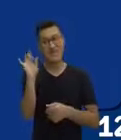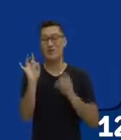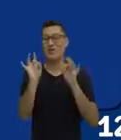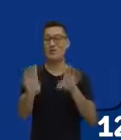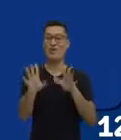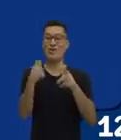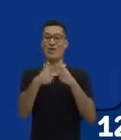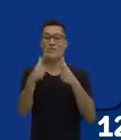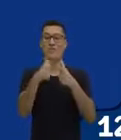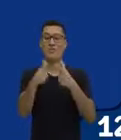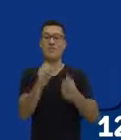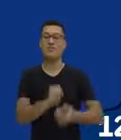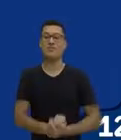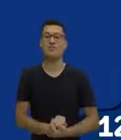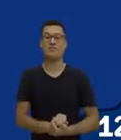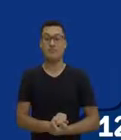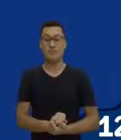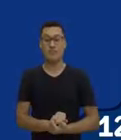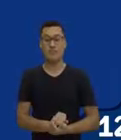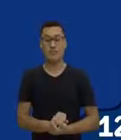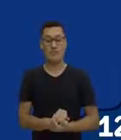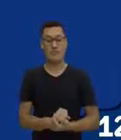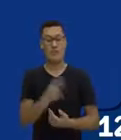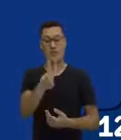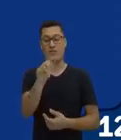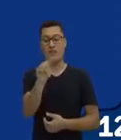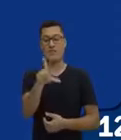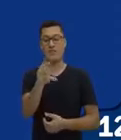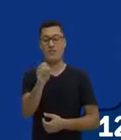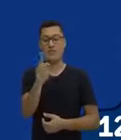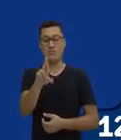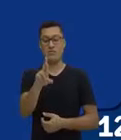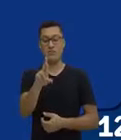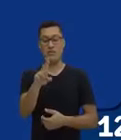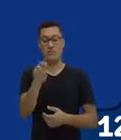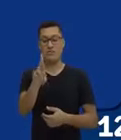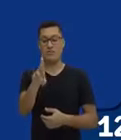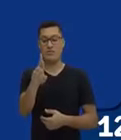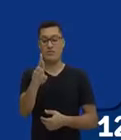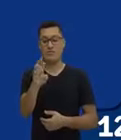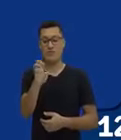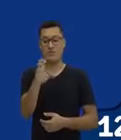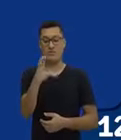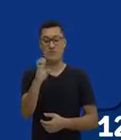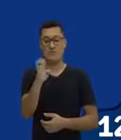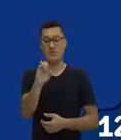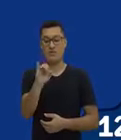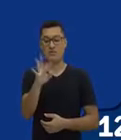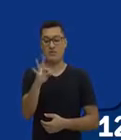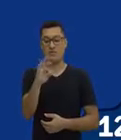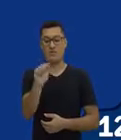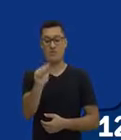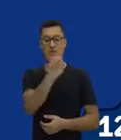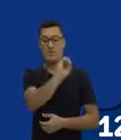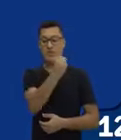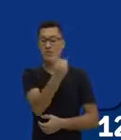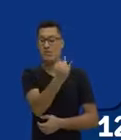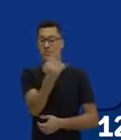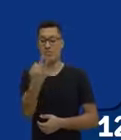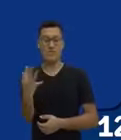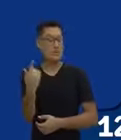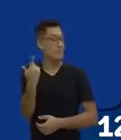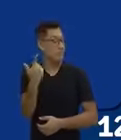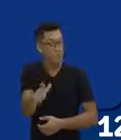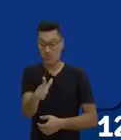se esse valor que ele vai receber, a receita dele, só depende da quantidade que for vendida, se não tem